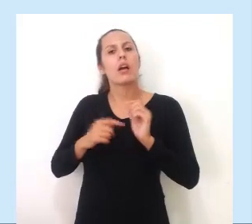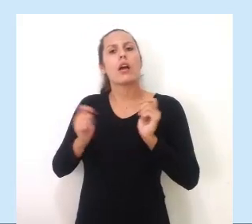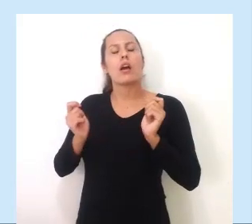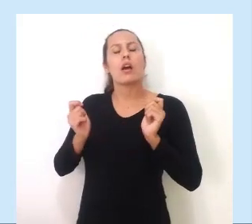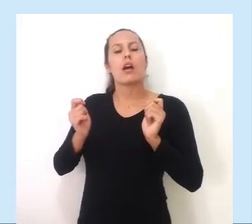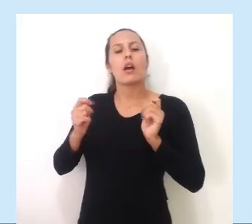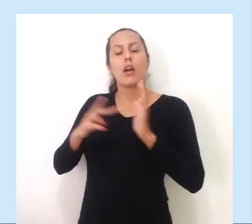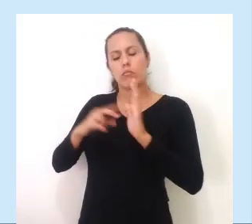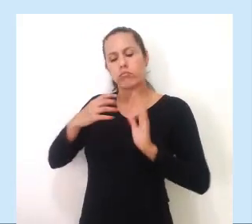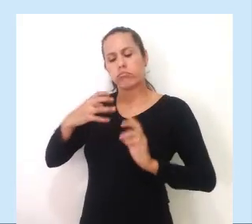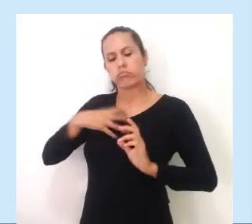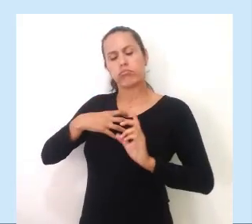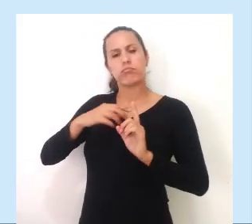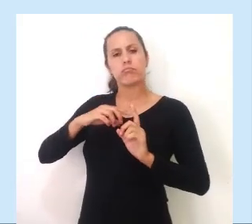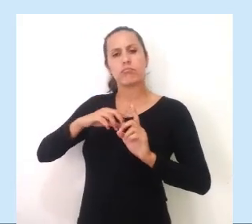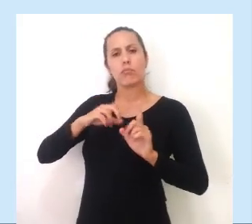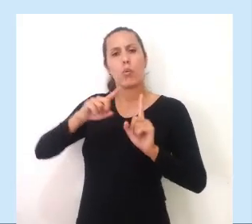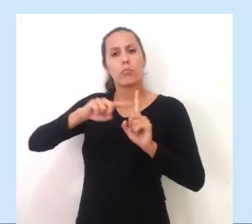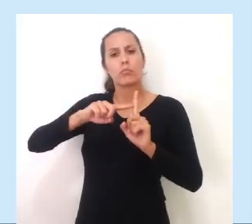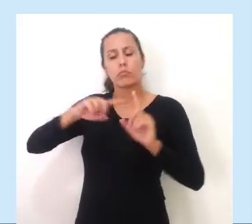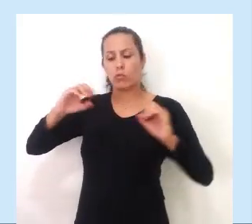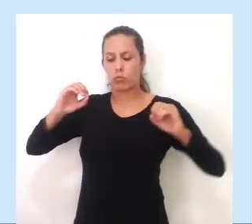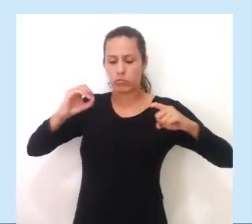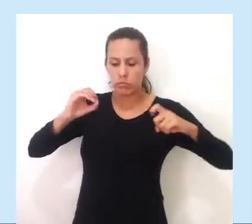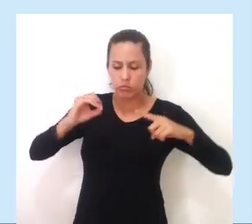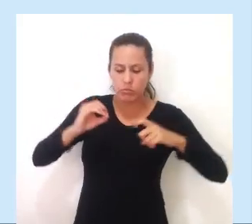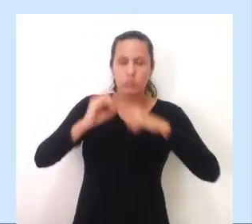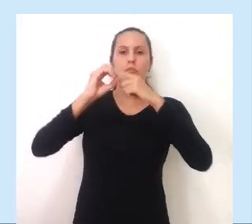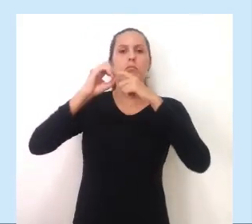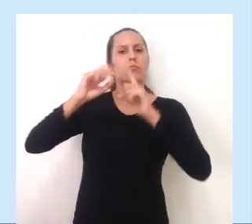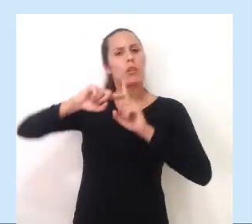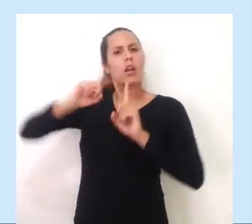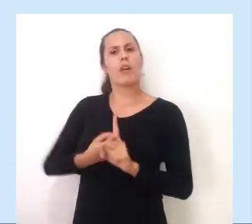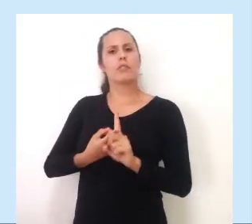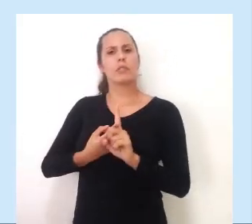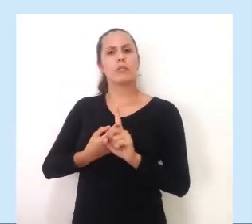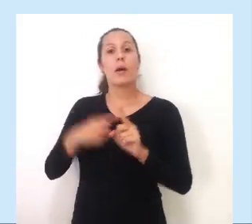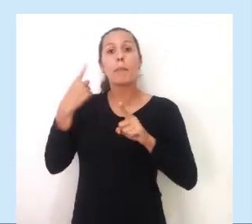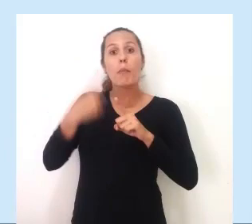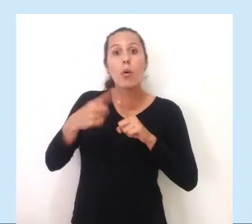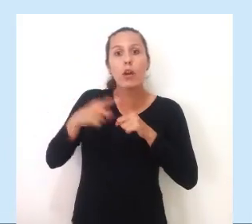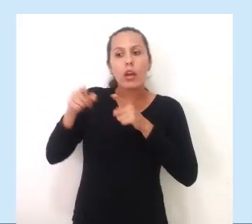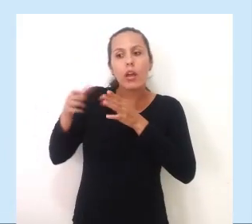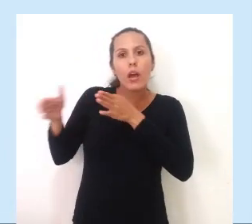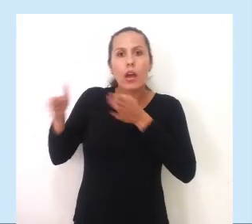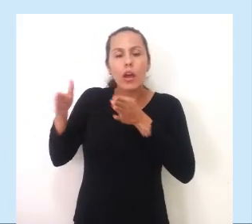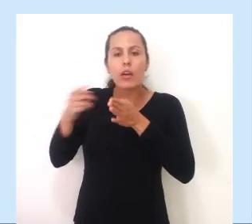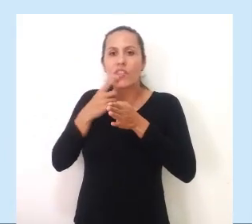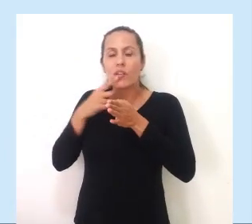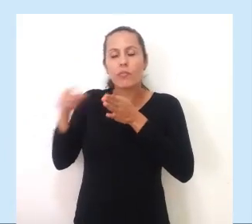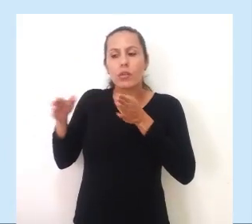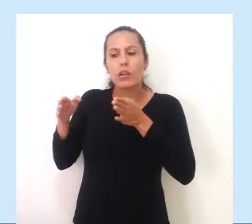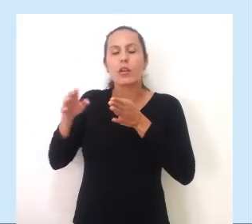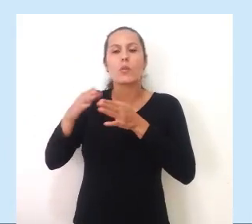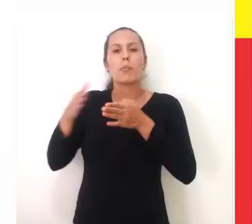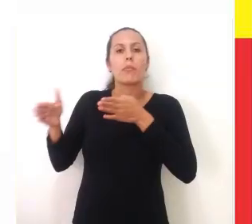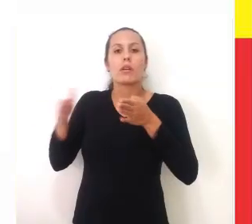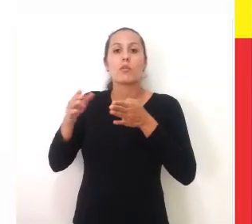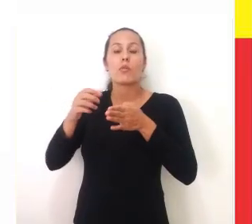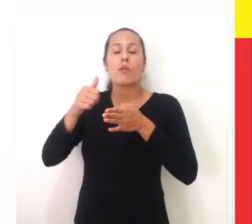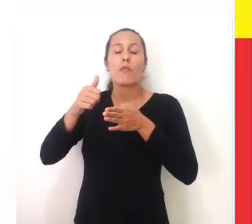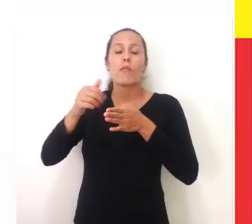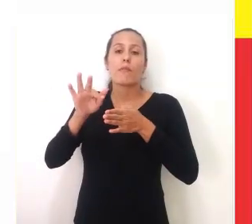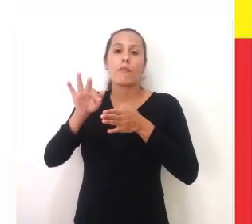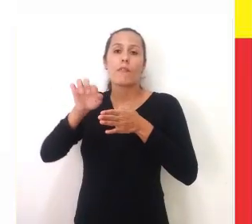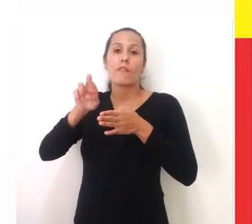provavelmente Dantas vai engravidar. Por quê? Porque é o período fértil. Mas eu tenho ainda